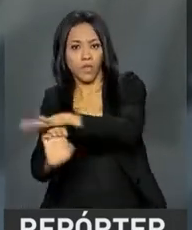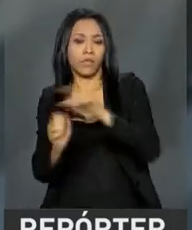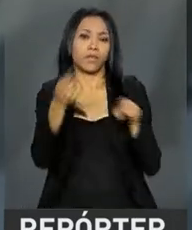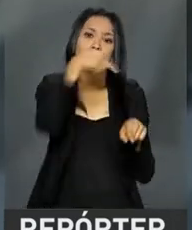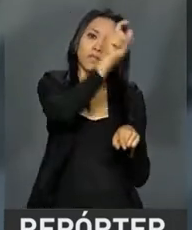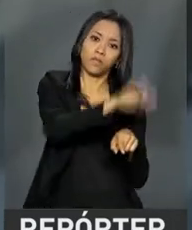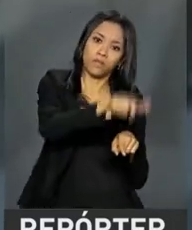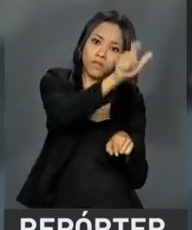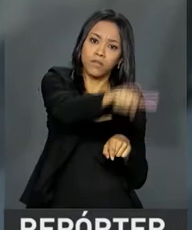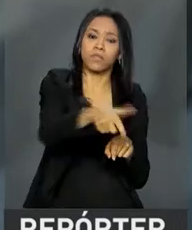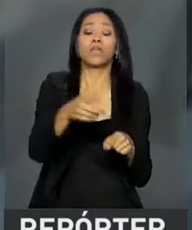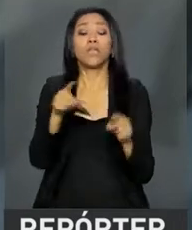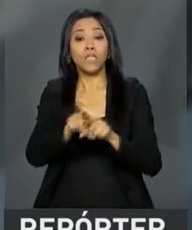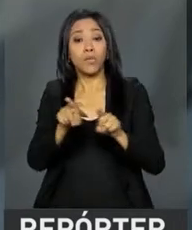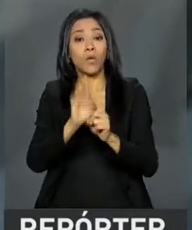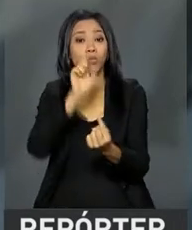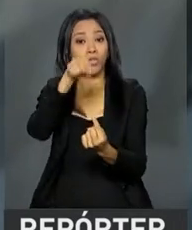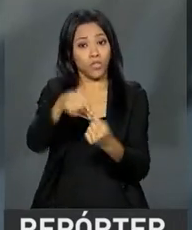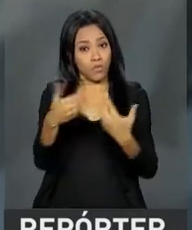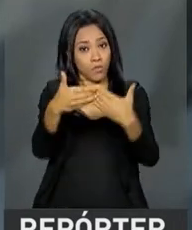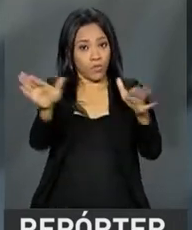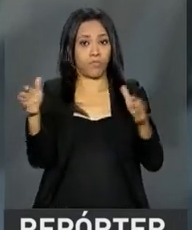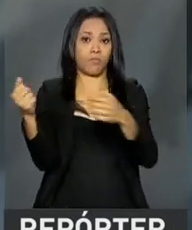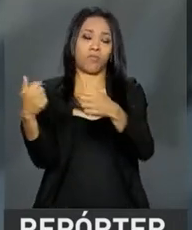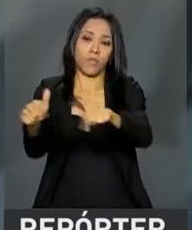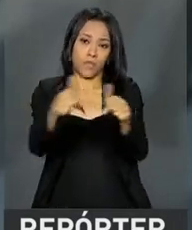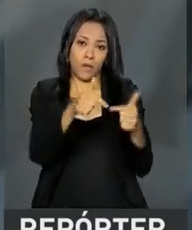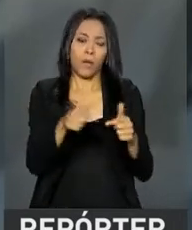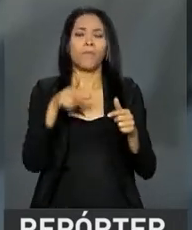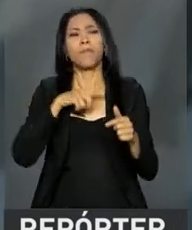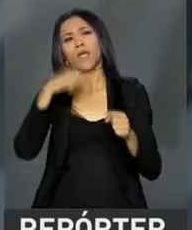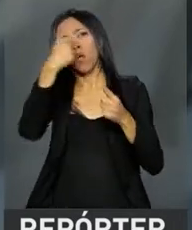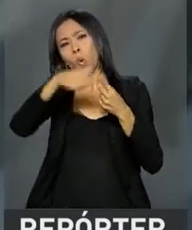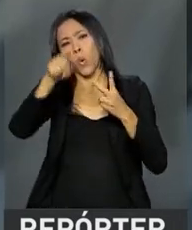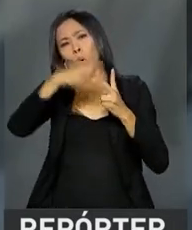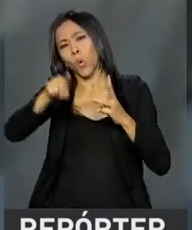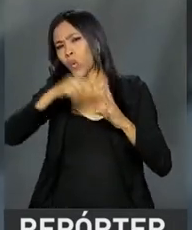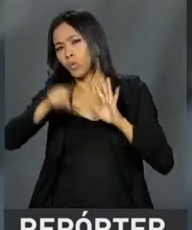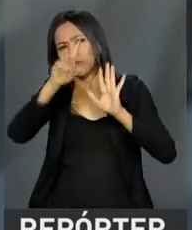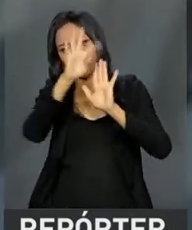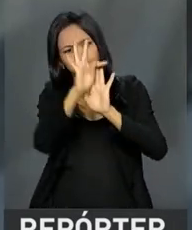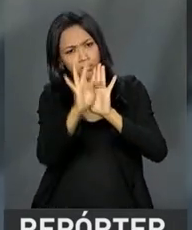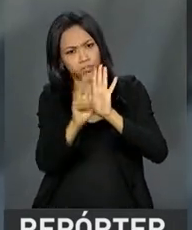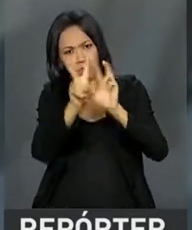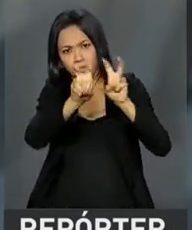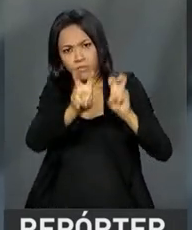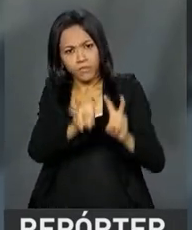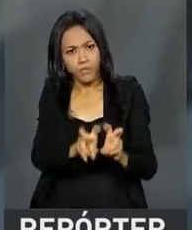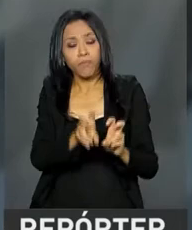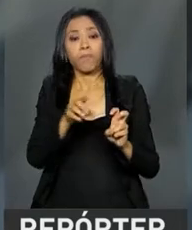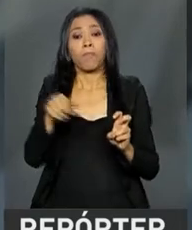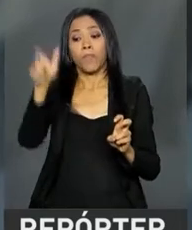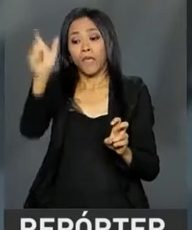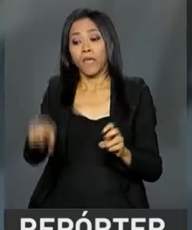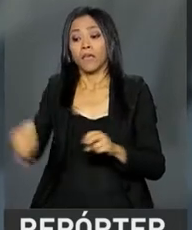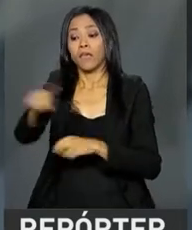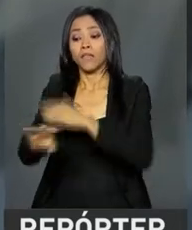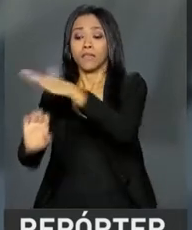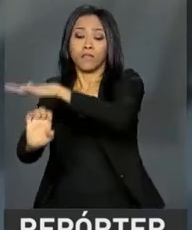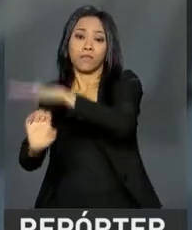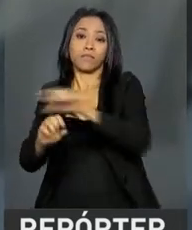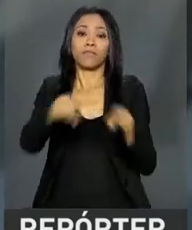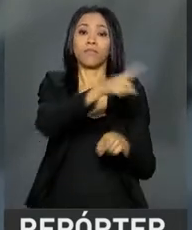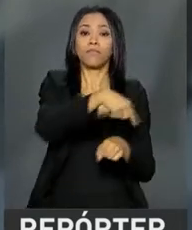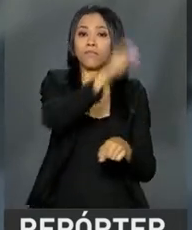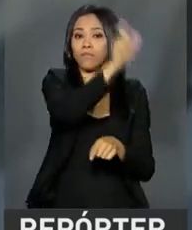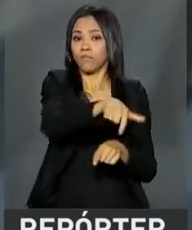empregos no país esse texto ele prevê entre outros pontos que trabalhadores e empregadores eles façam acordos com relação